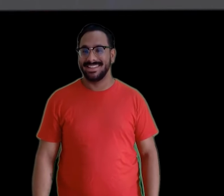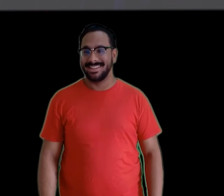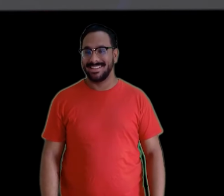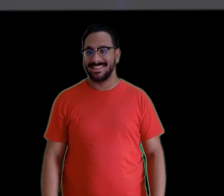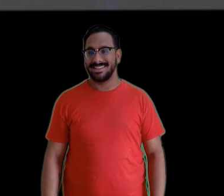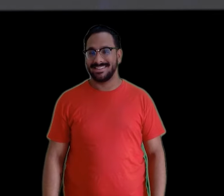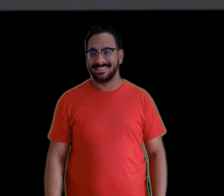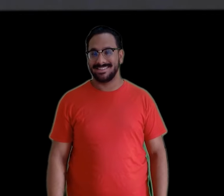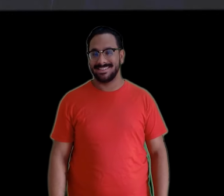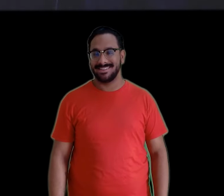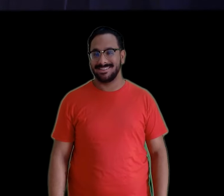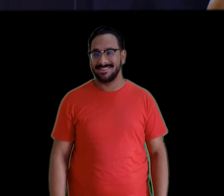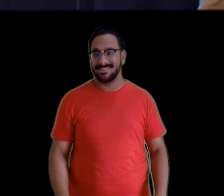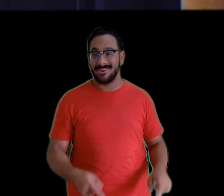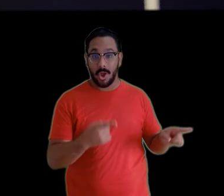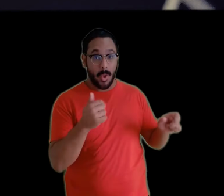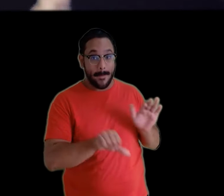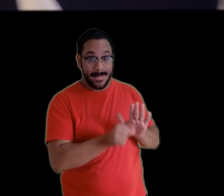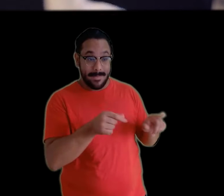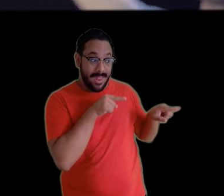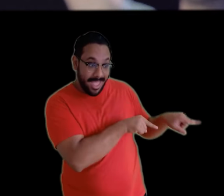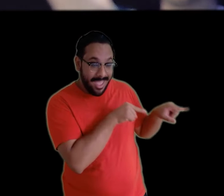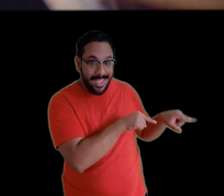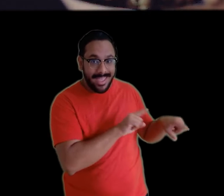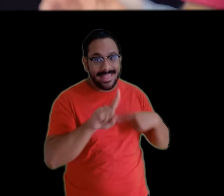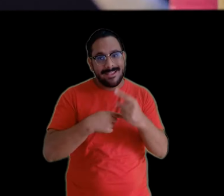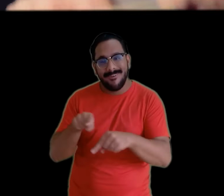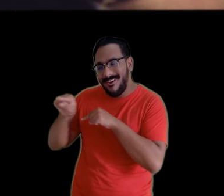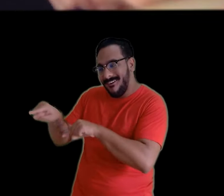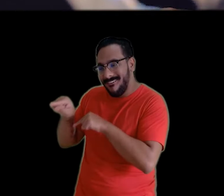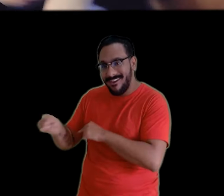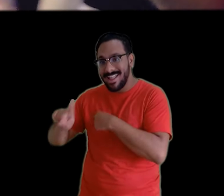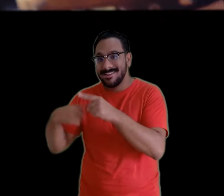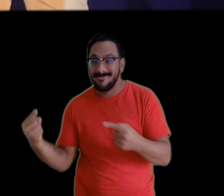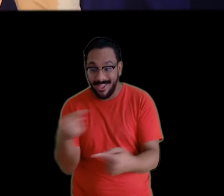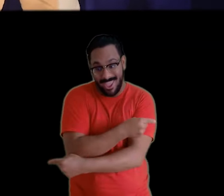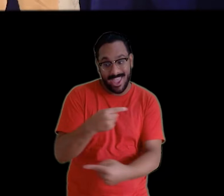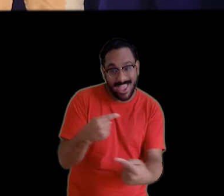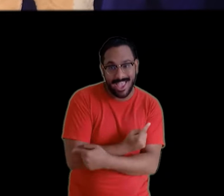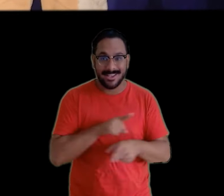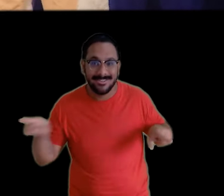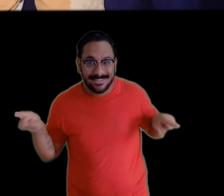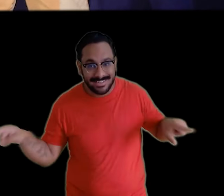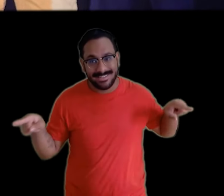Ai, ai, ai. Vamos treinar, ó. Primeiro cutuca de um lado. Depois cutuca do outro. Depois troca aqui e faz